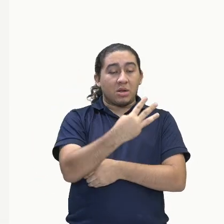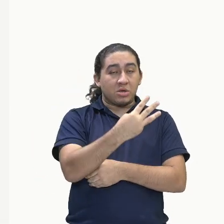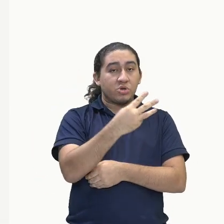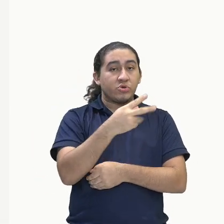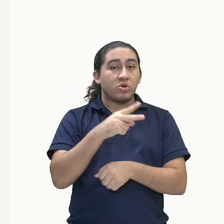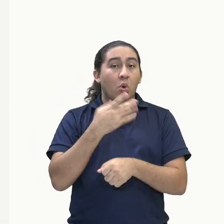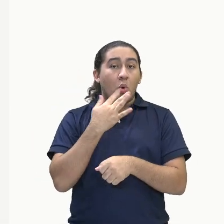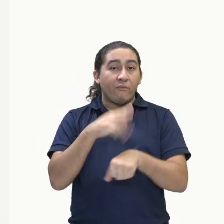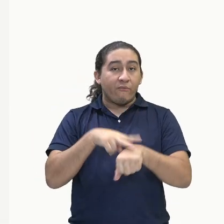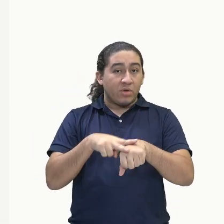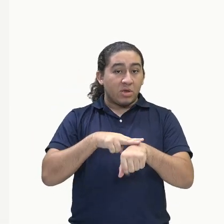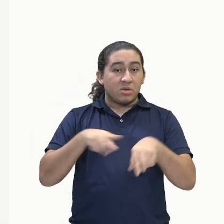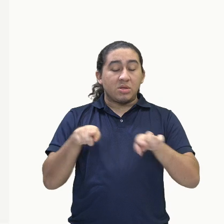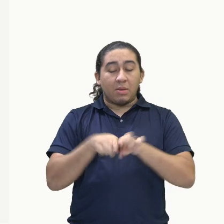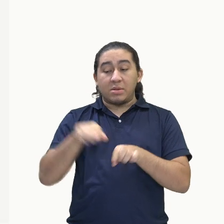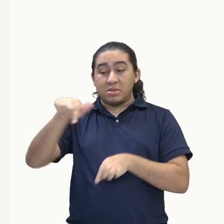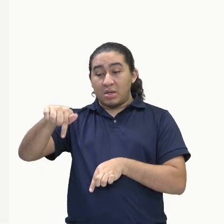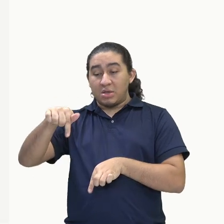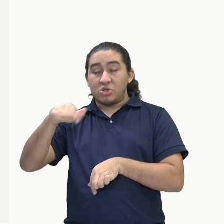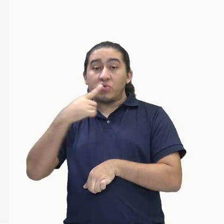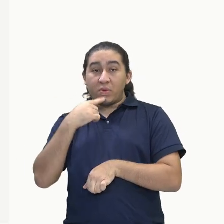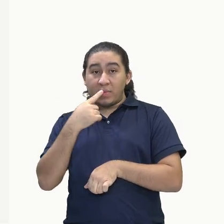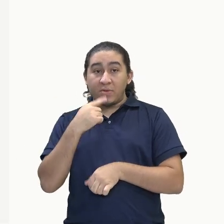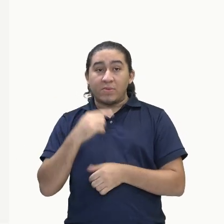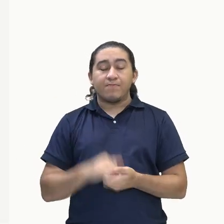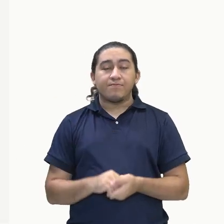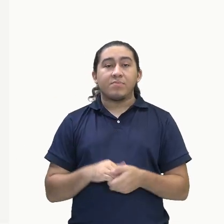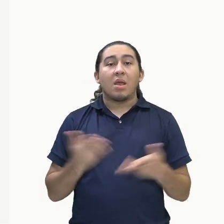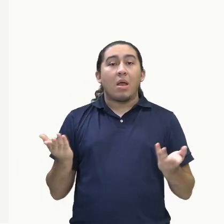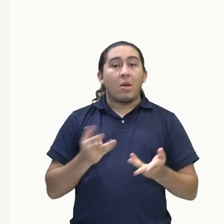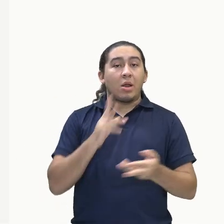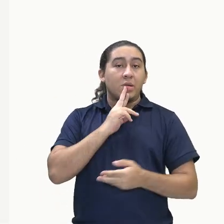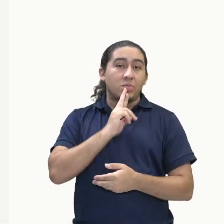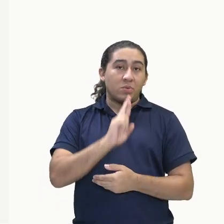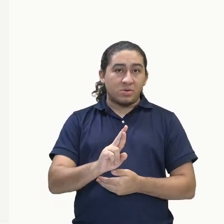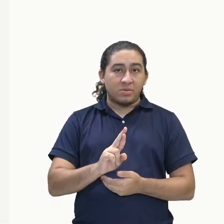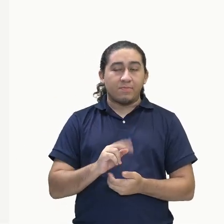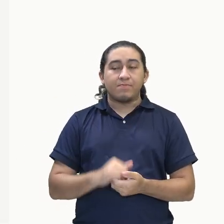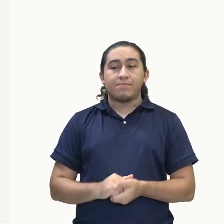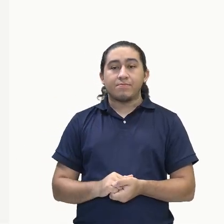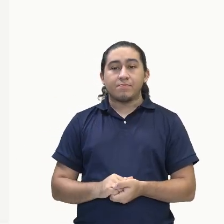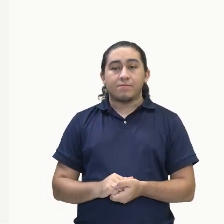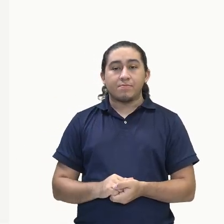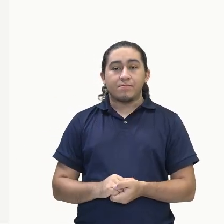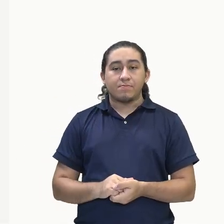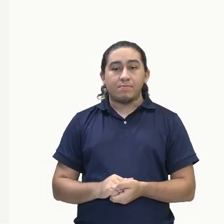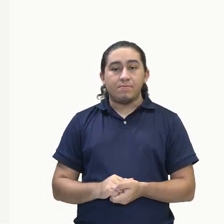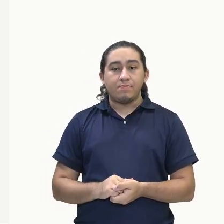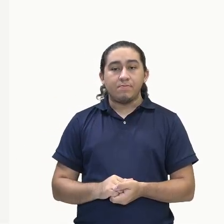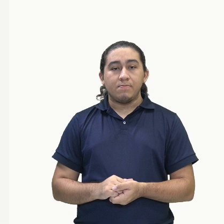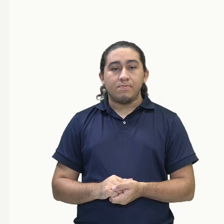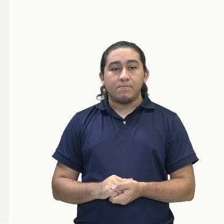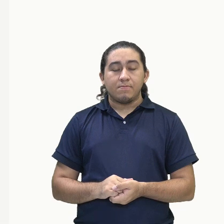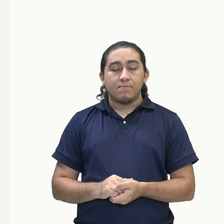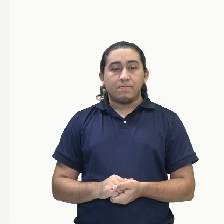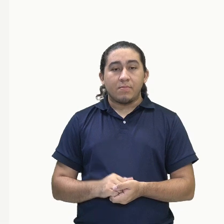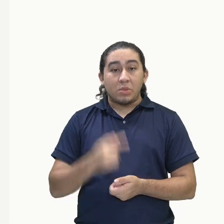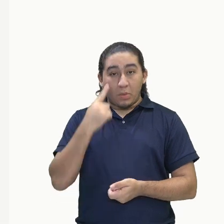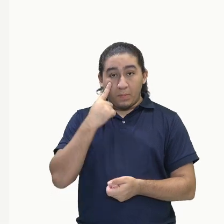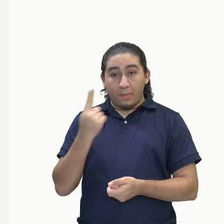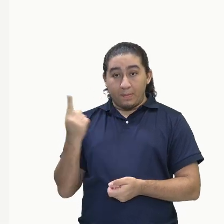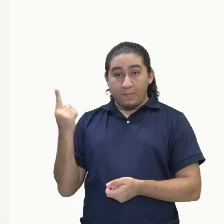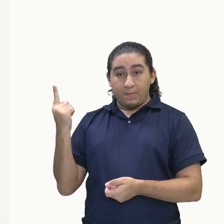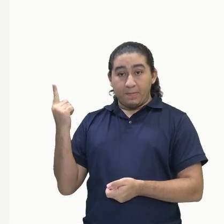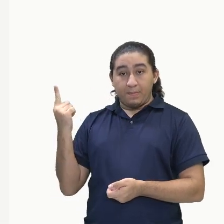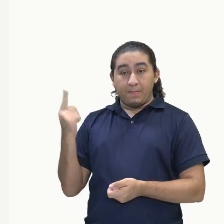vermelhos. Ok? Então, vamos para a resolução desse problema. A resolução diz o seguinte.